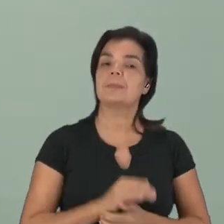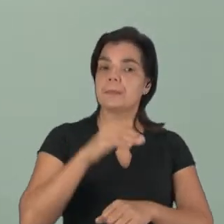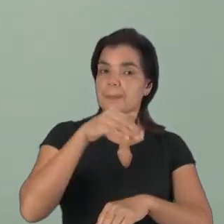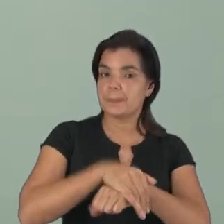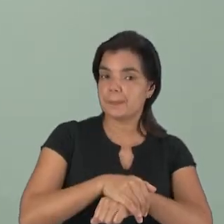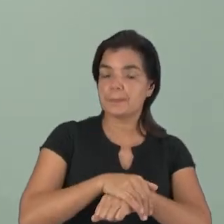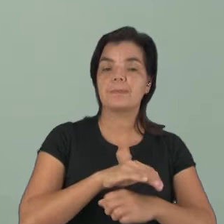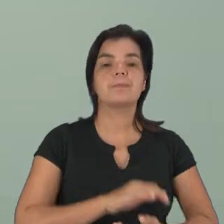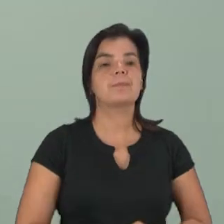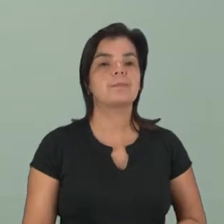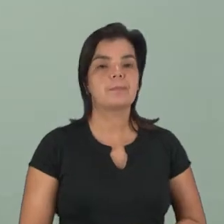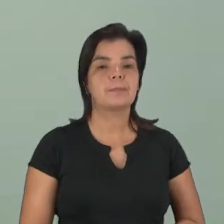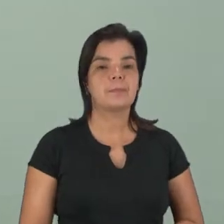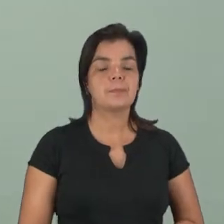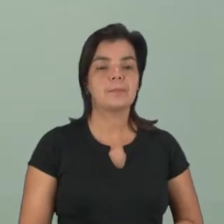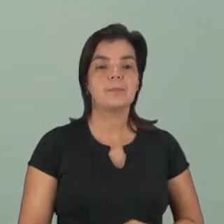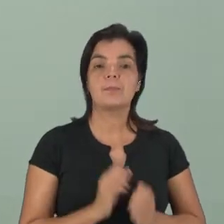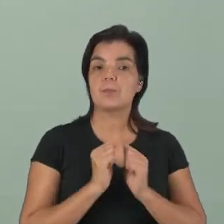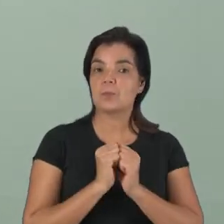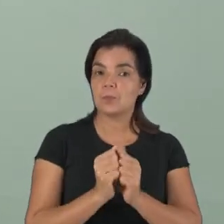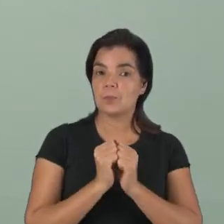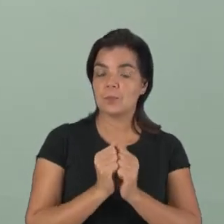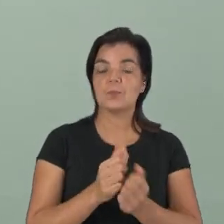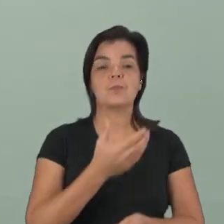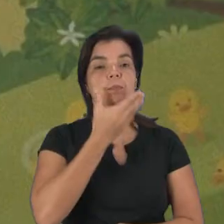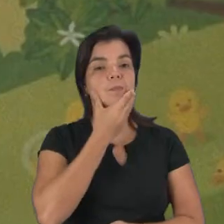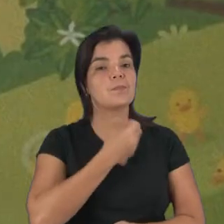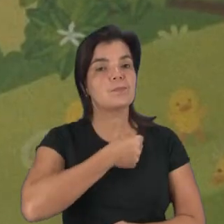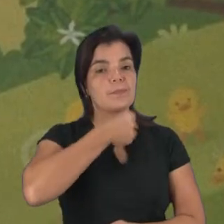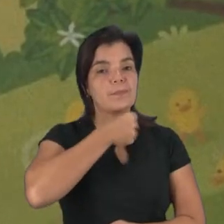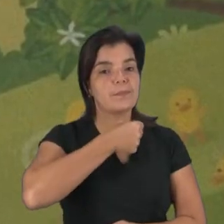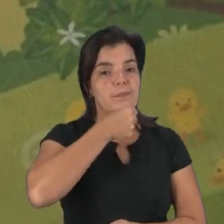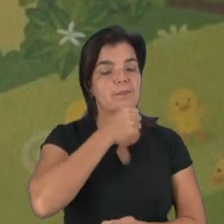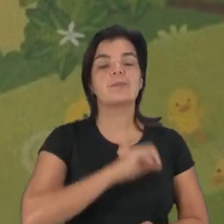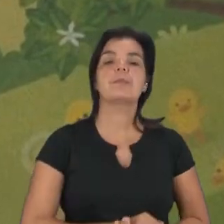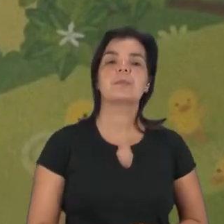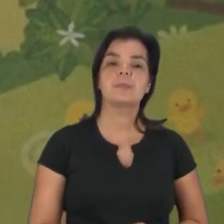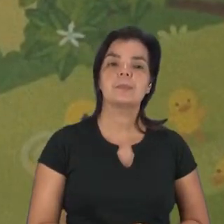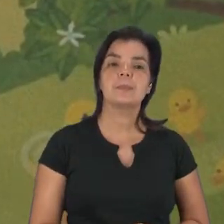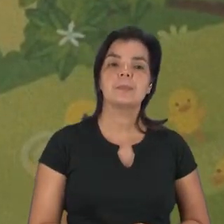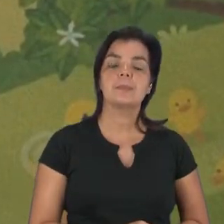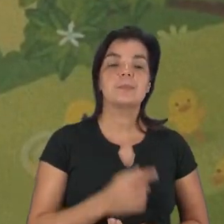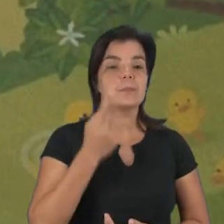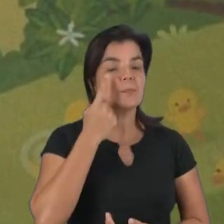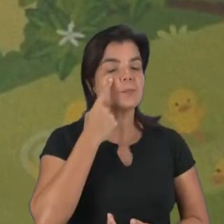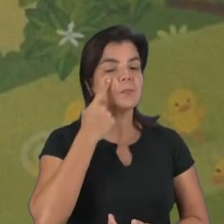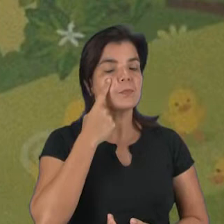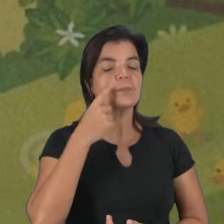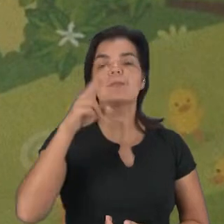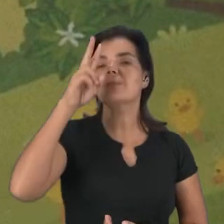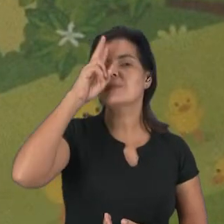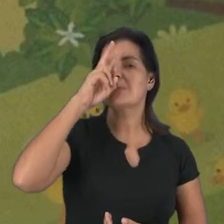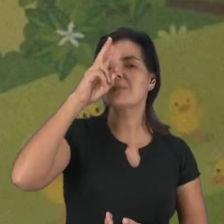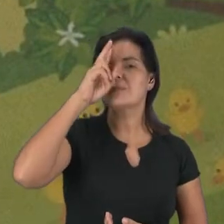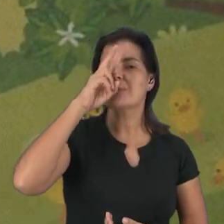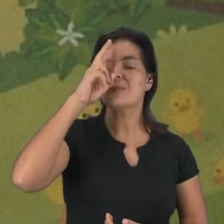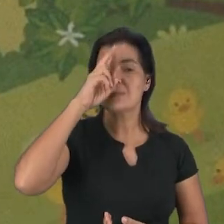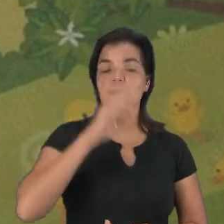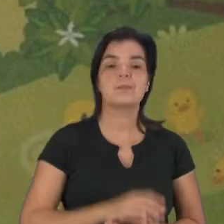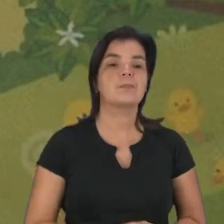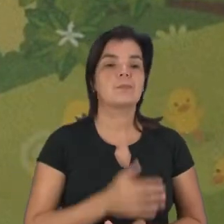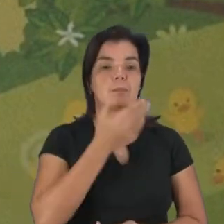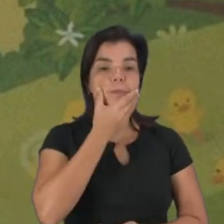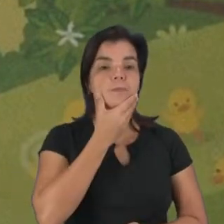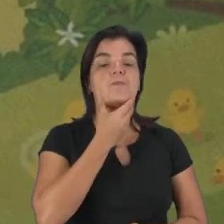da noite ele ficou com seu avô ficou ouvindo as histórias que o